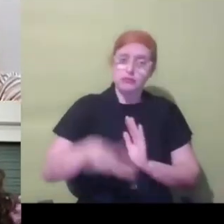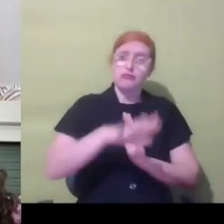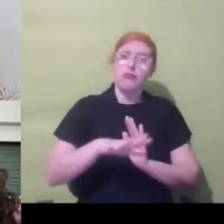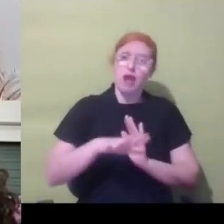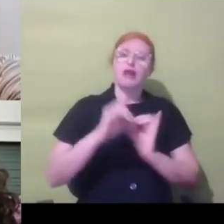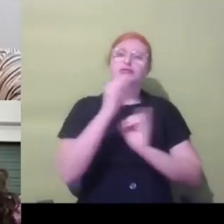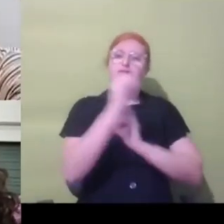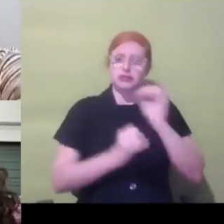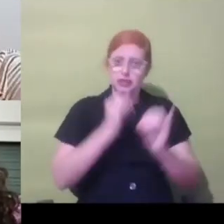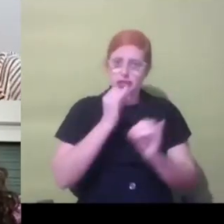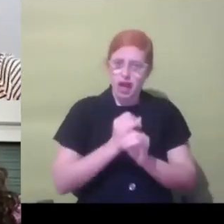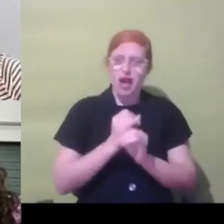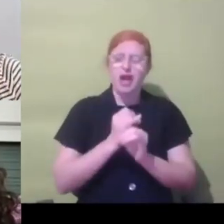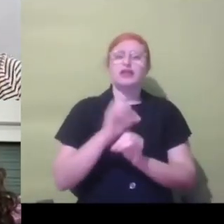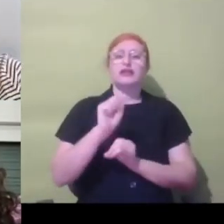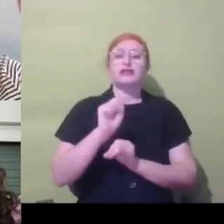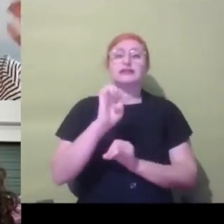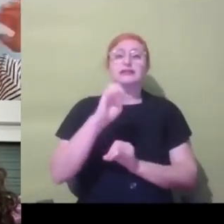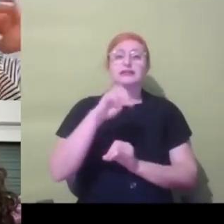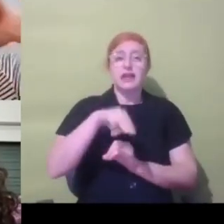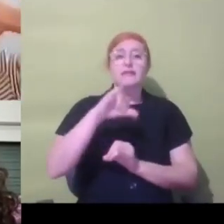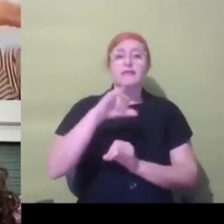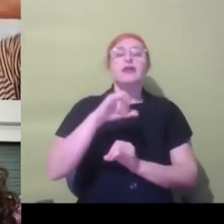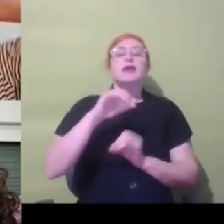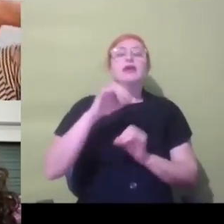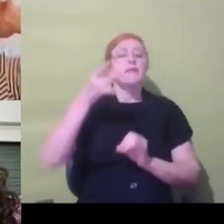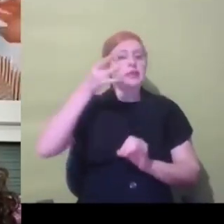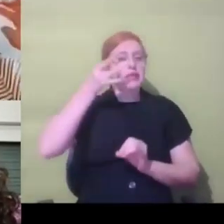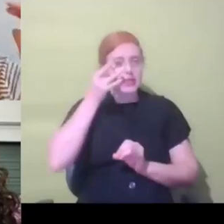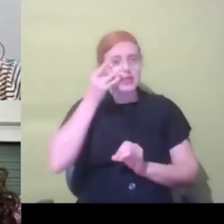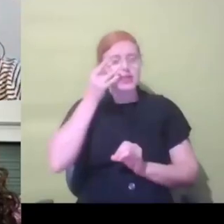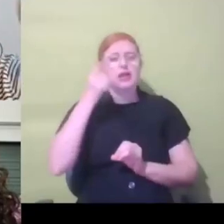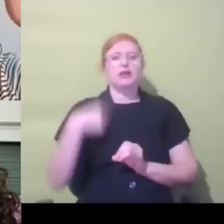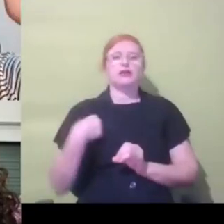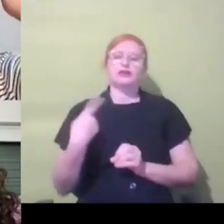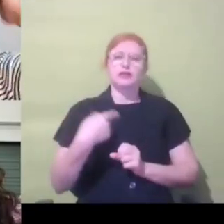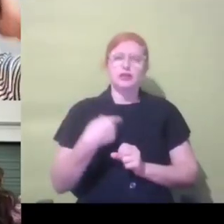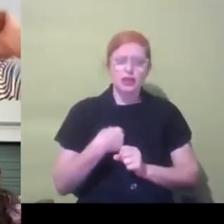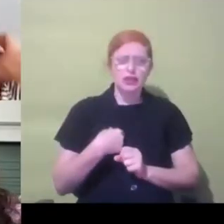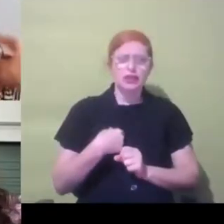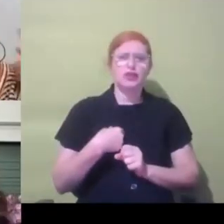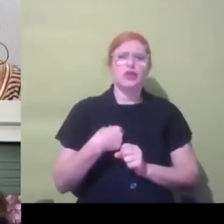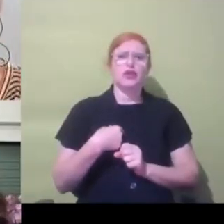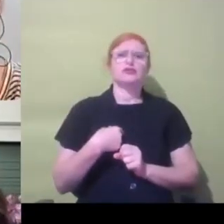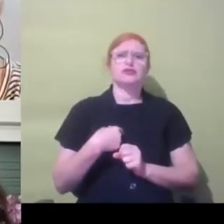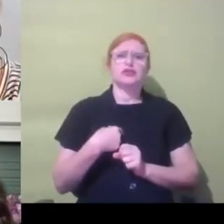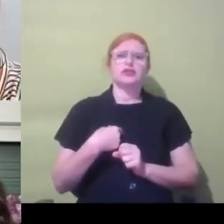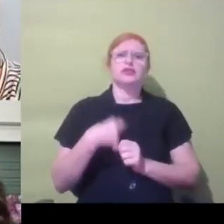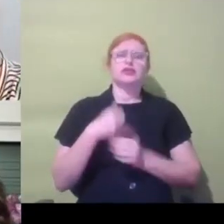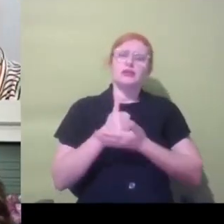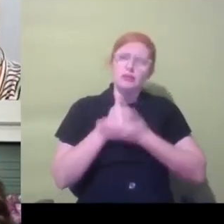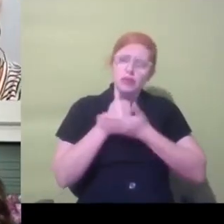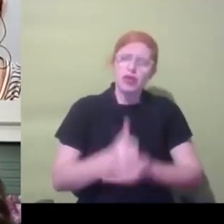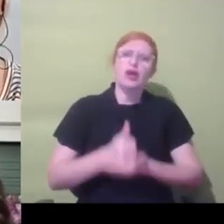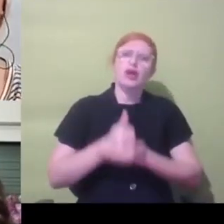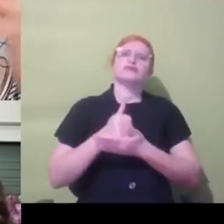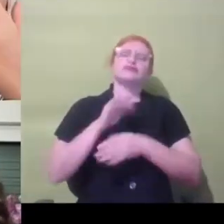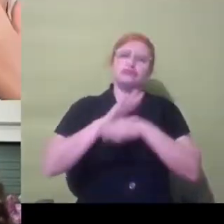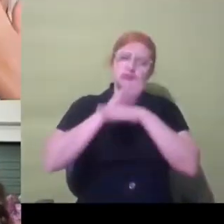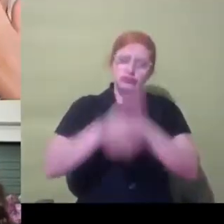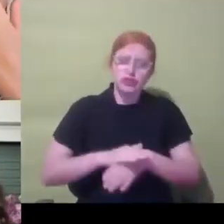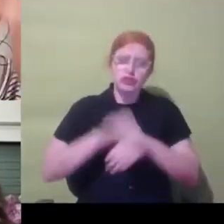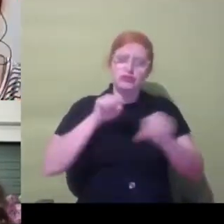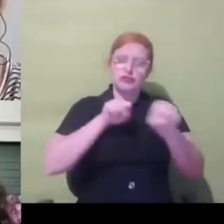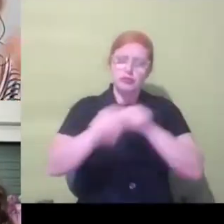e semipresencial também, mas que a gente vem cada vez mais contribuindo com a formação